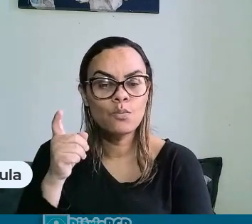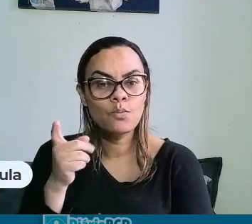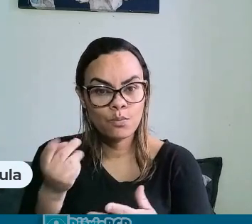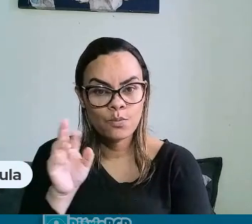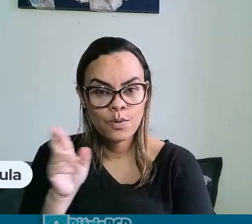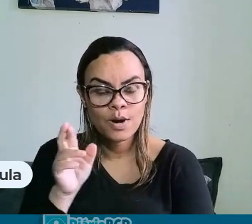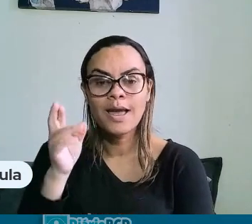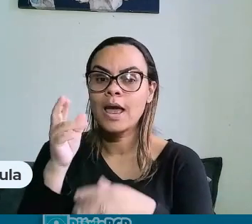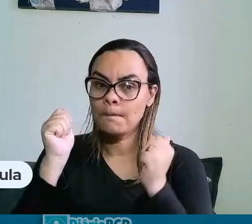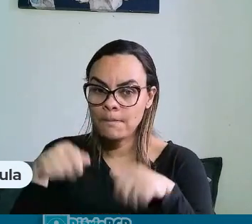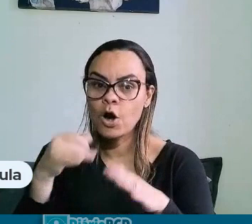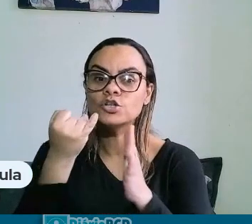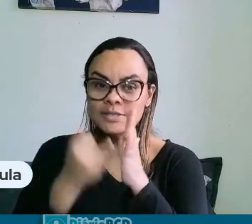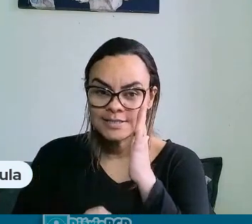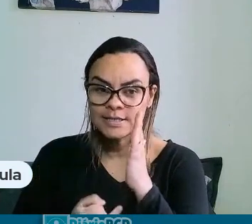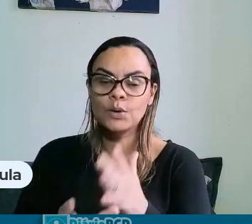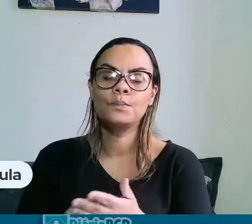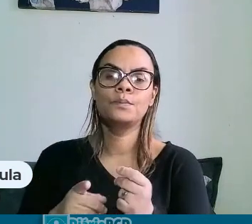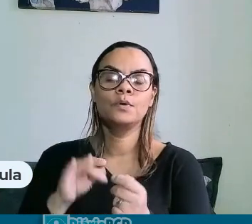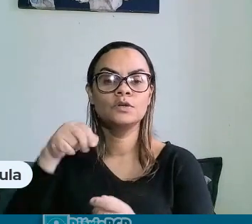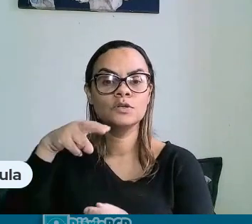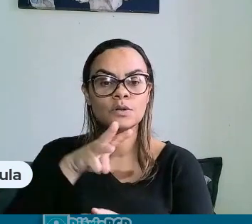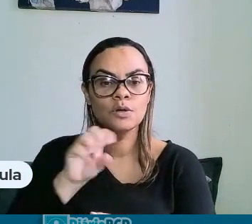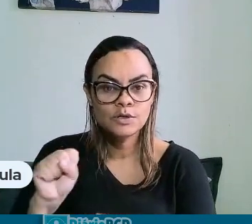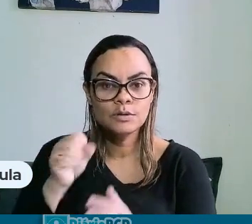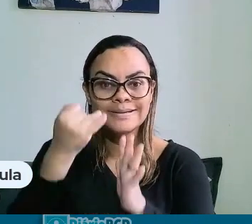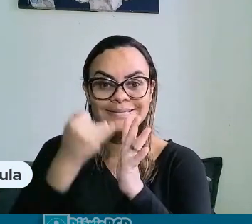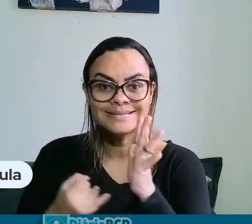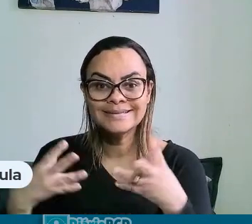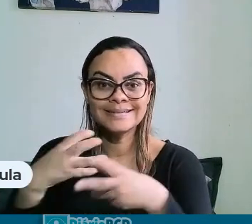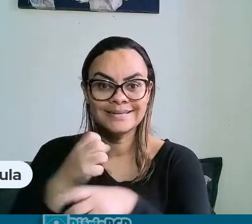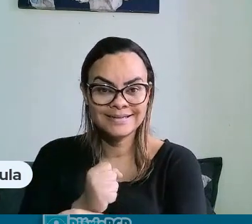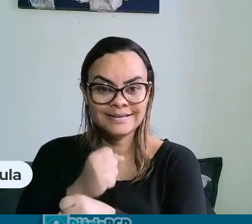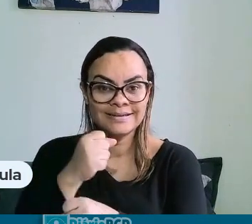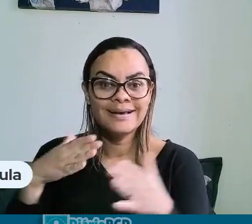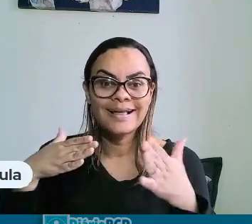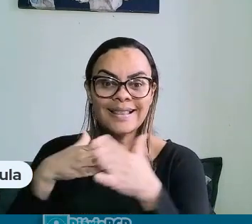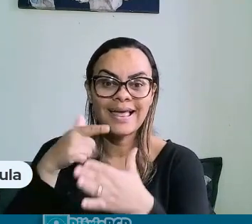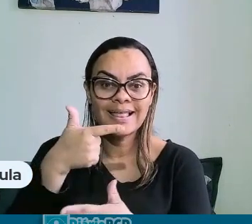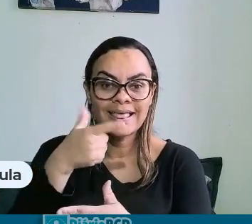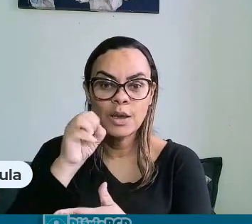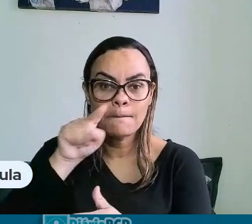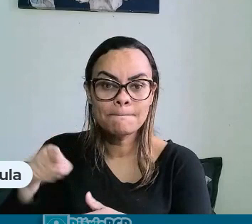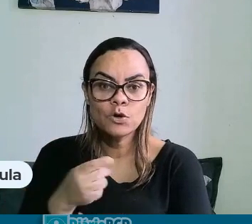isenção do IPI. O ICMS, a isenção total até R$70 mil, de 70 a 100 mil reais,